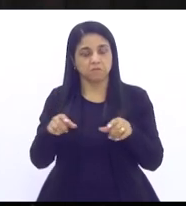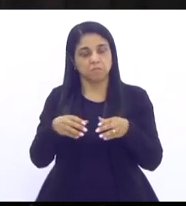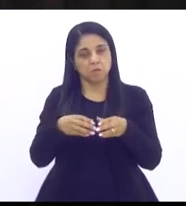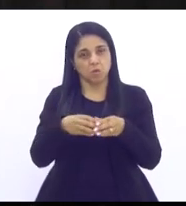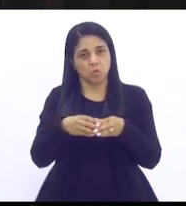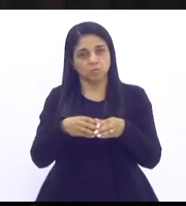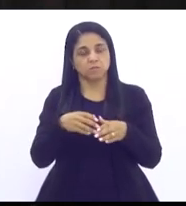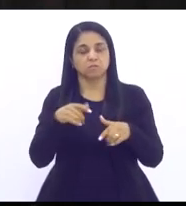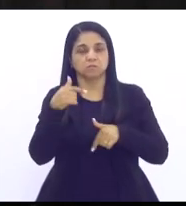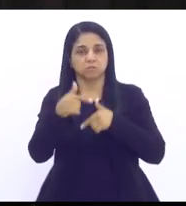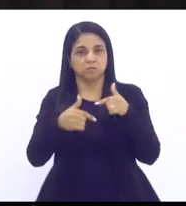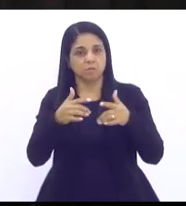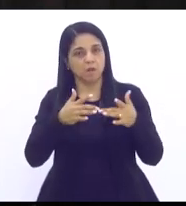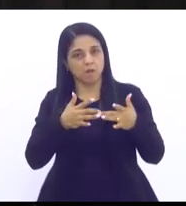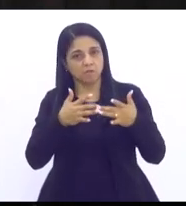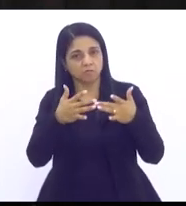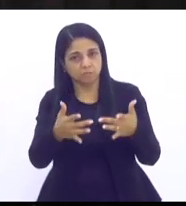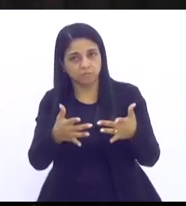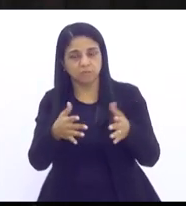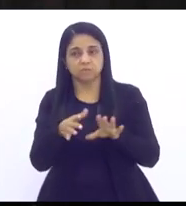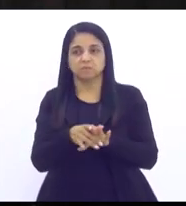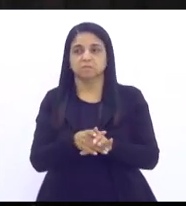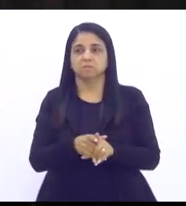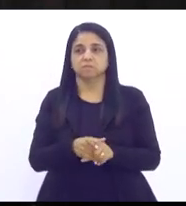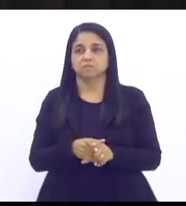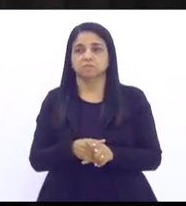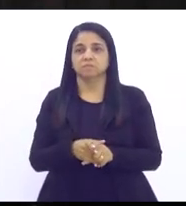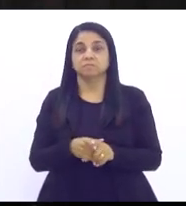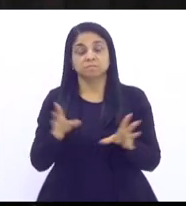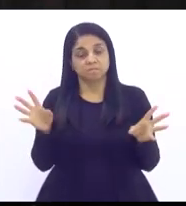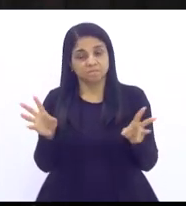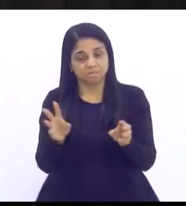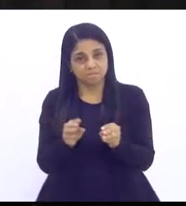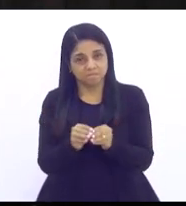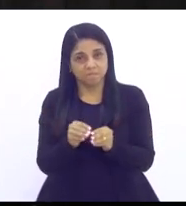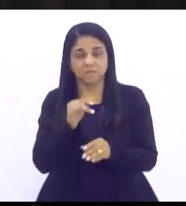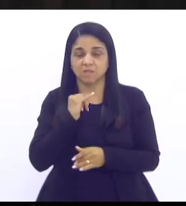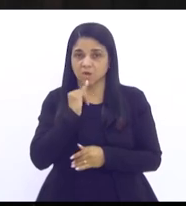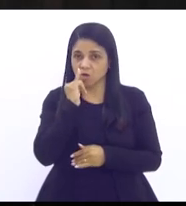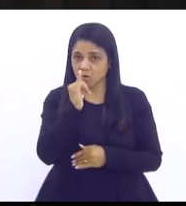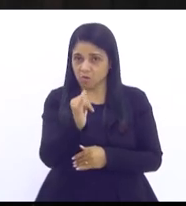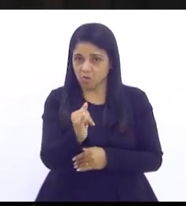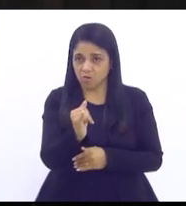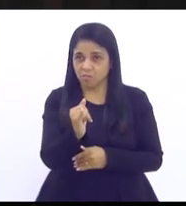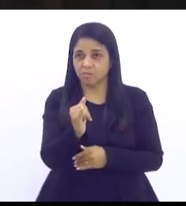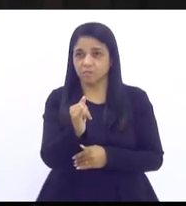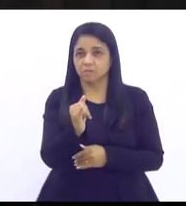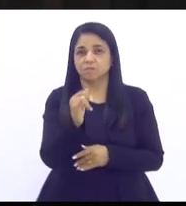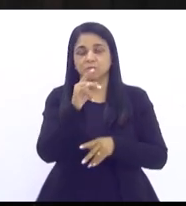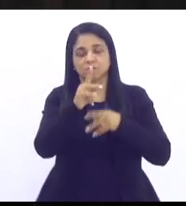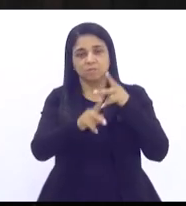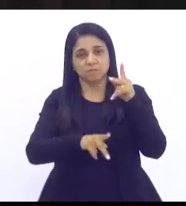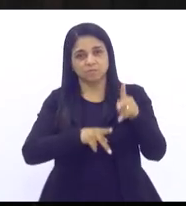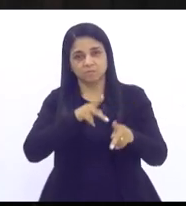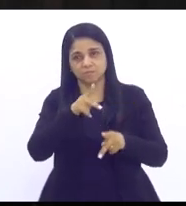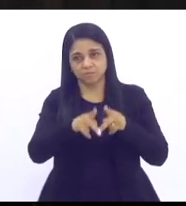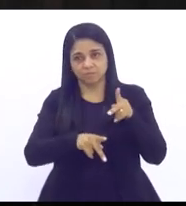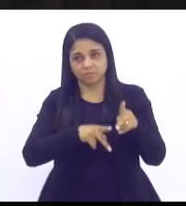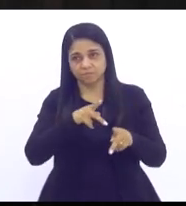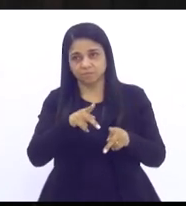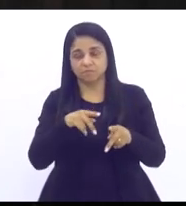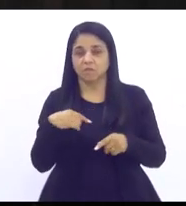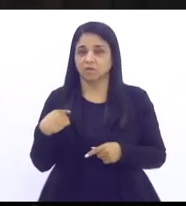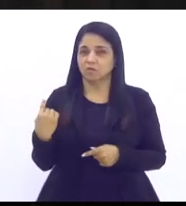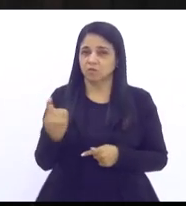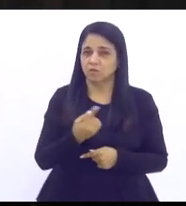trabalho à disposição. Para encerrar, queria comunicar a população, que